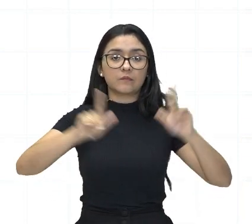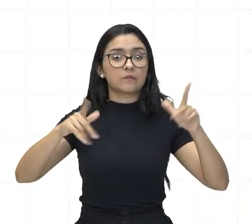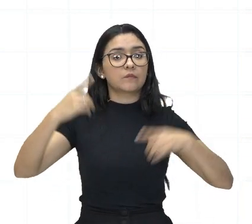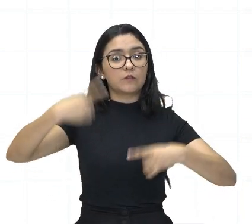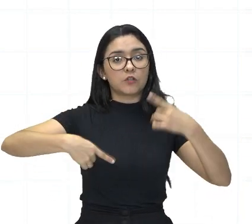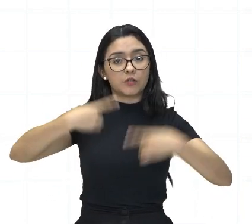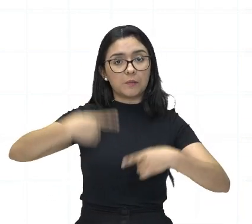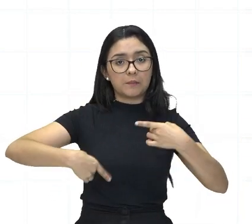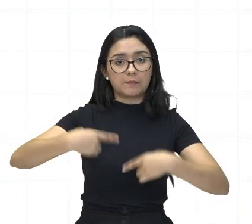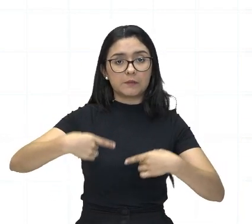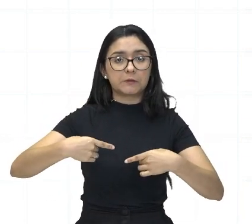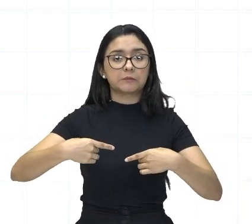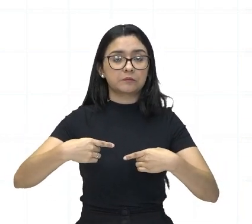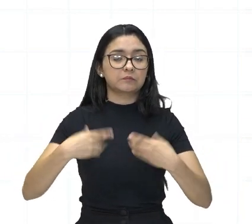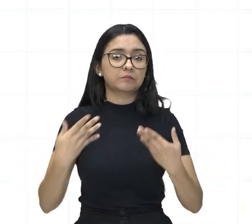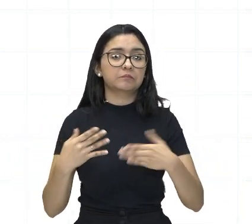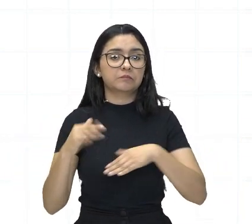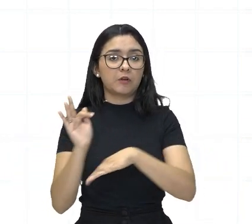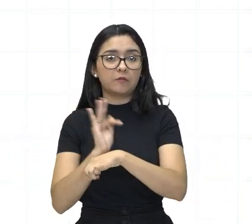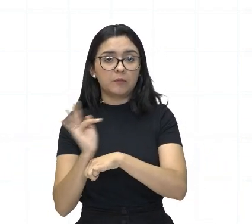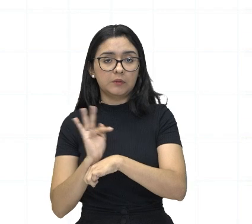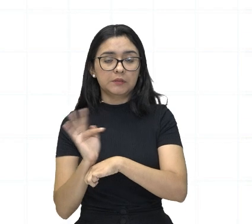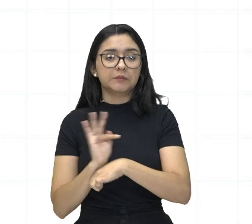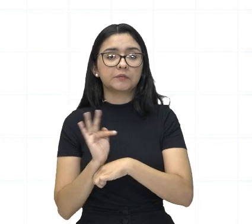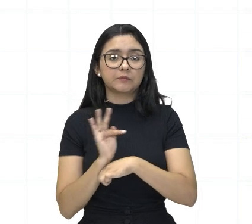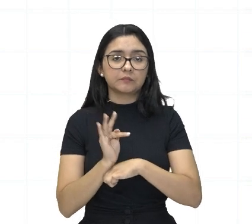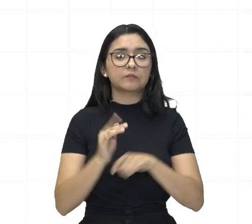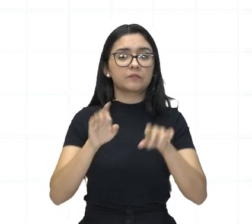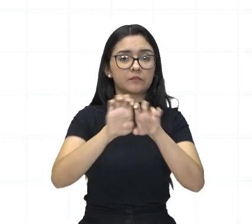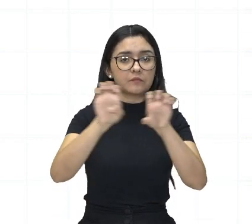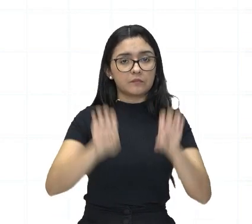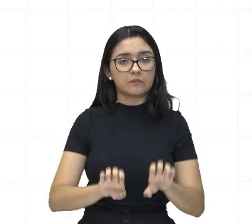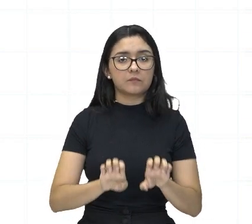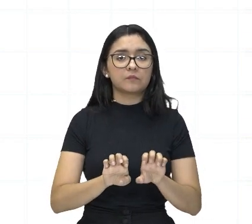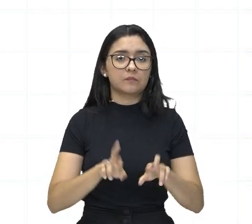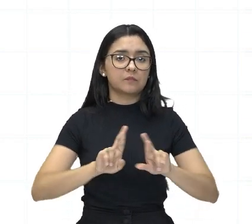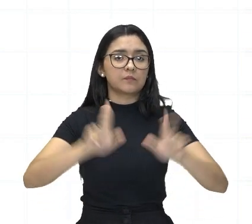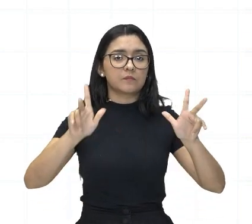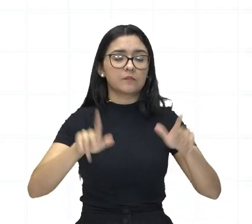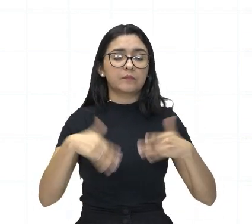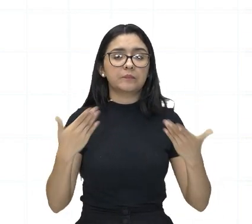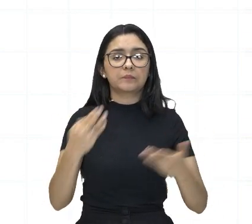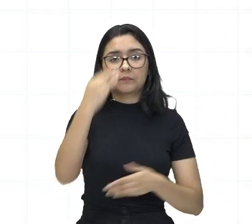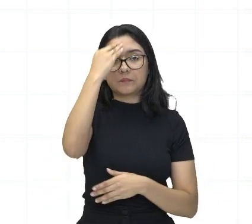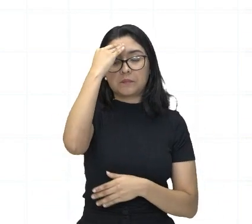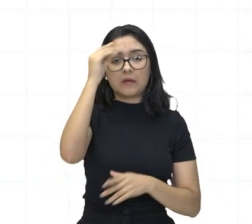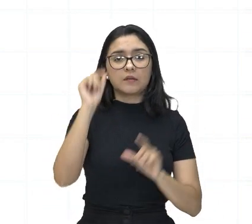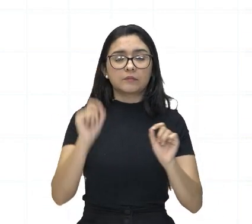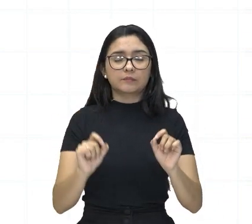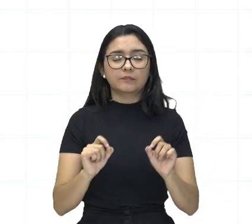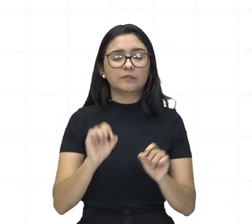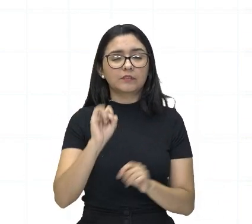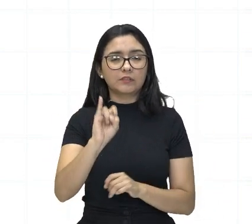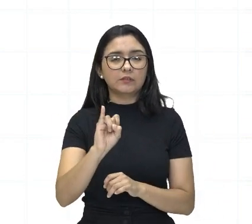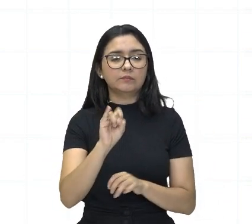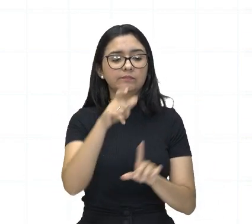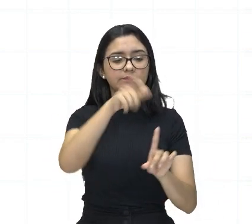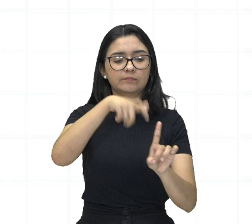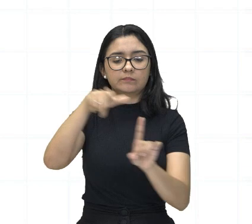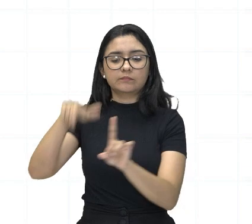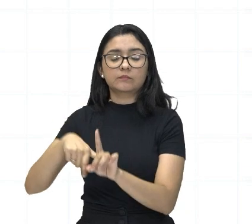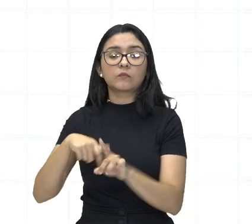debate em termos de formalidade e estrutura. Então, pensando aqui, se nossos personagens estivessem em um